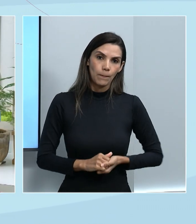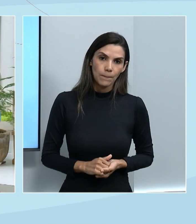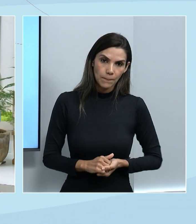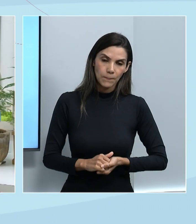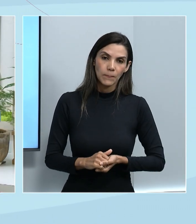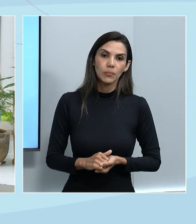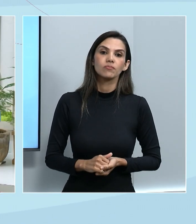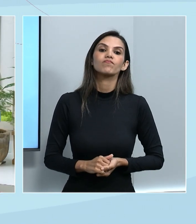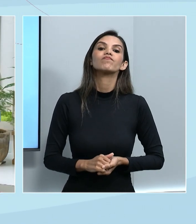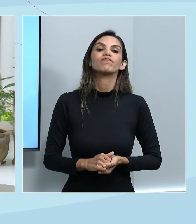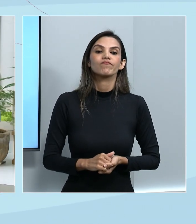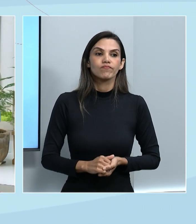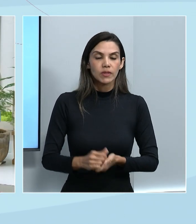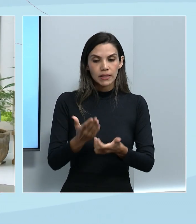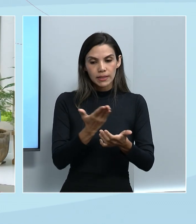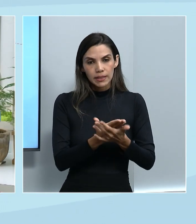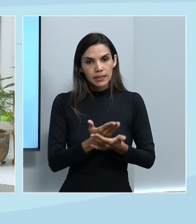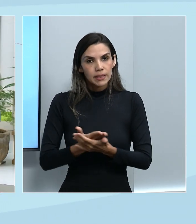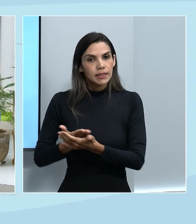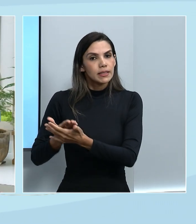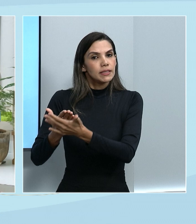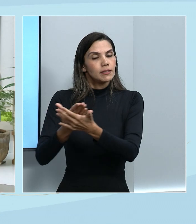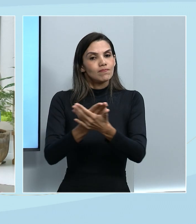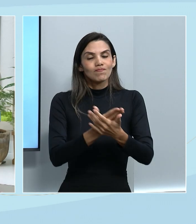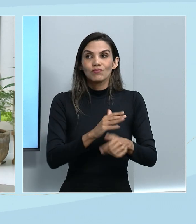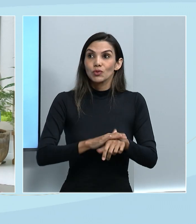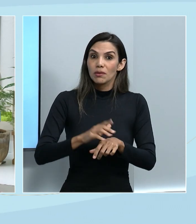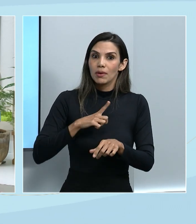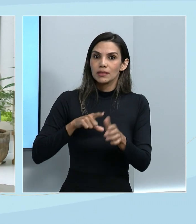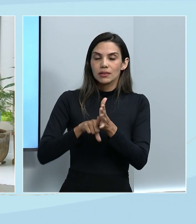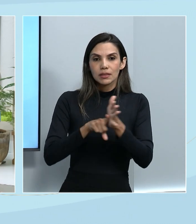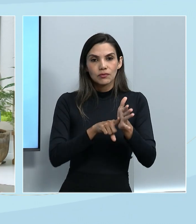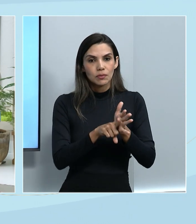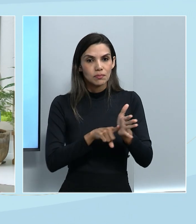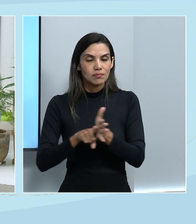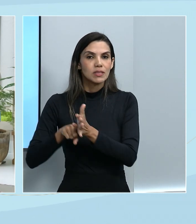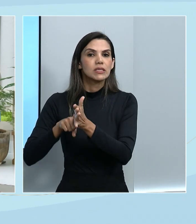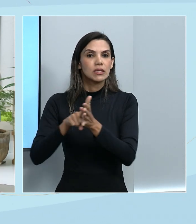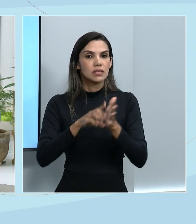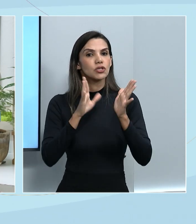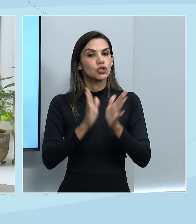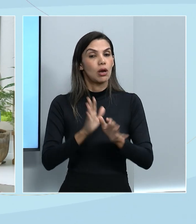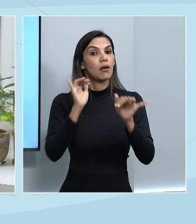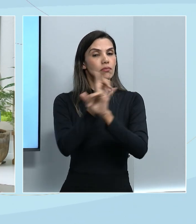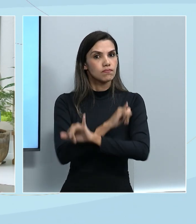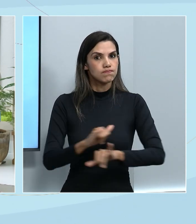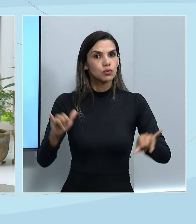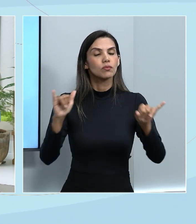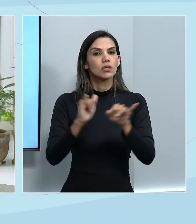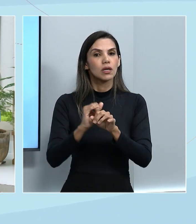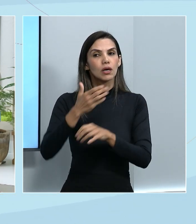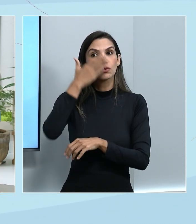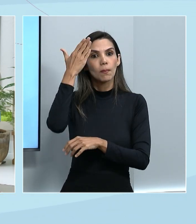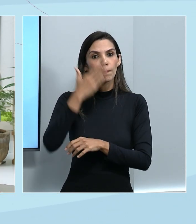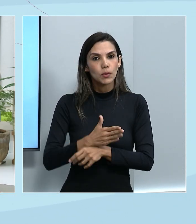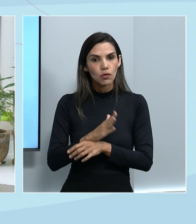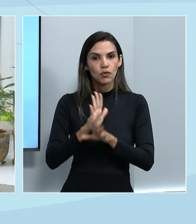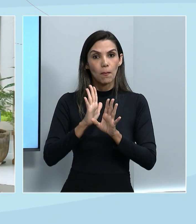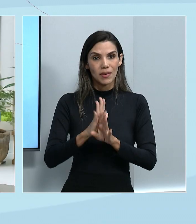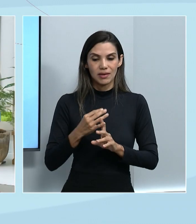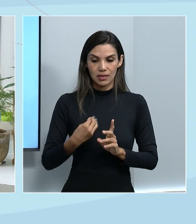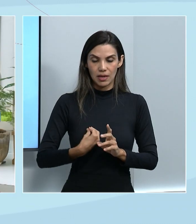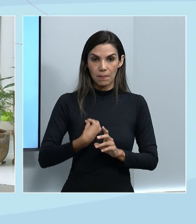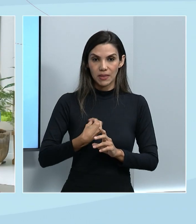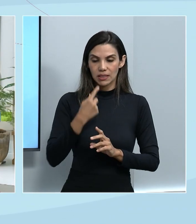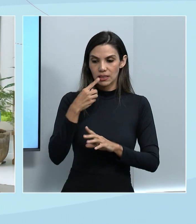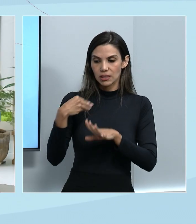nesse sentido foi um estudo publicado no New England Journal of Medicine, que mostrou a associação entre a presença